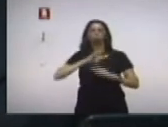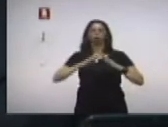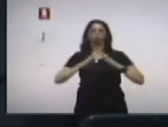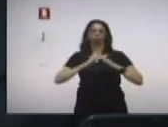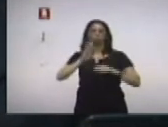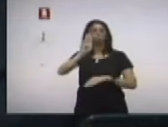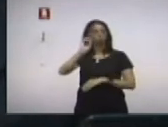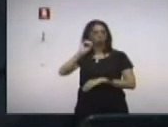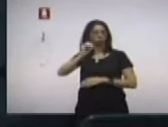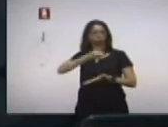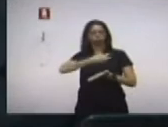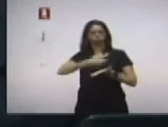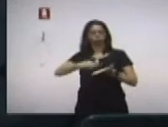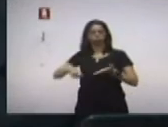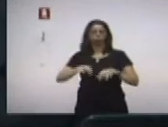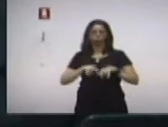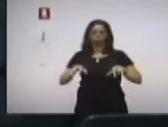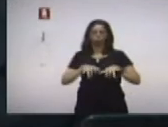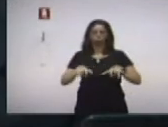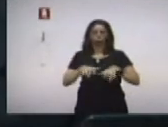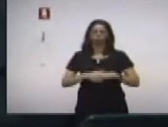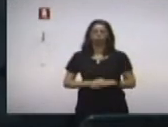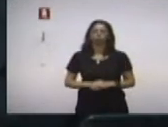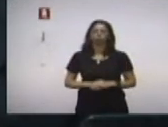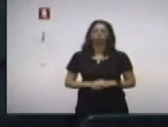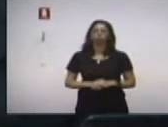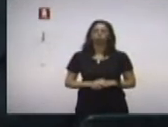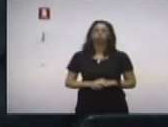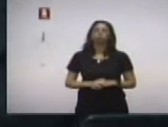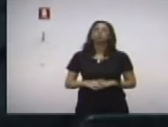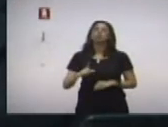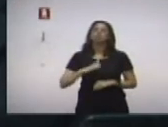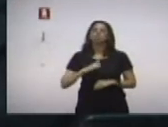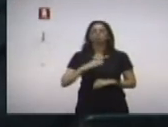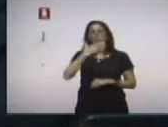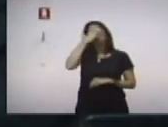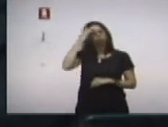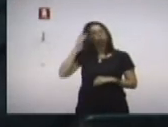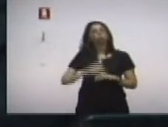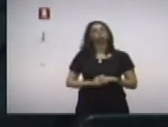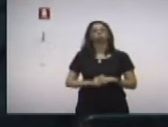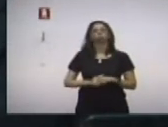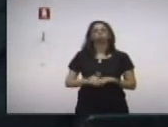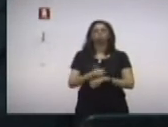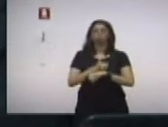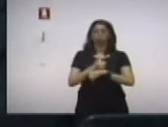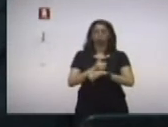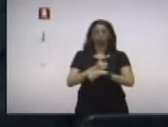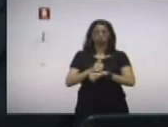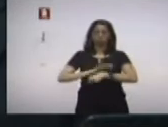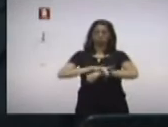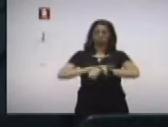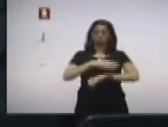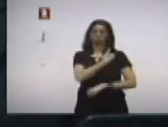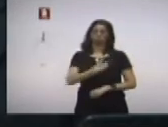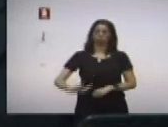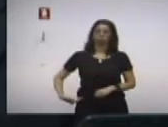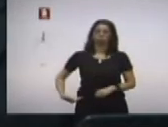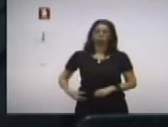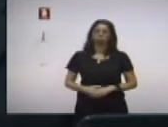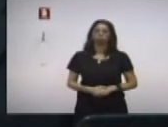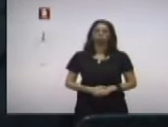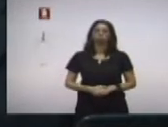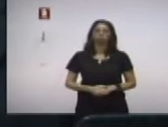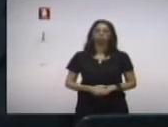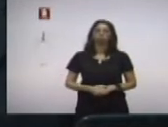ocorrência lavradas e segundo um especialista em segurança pública consultado me parece que